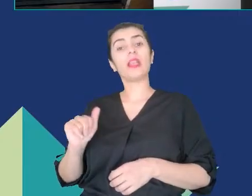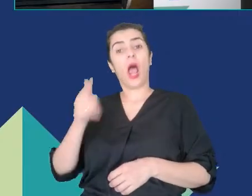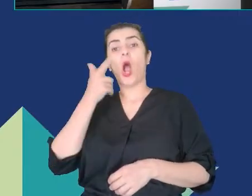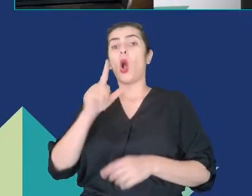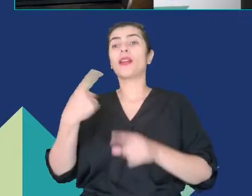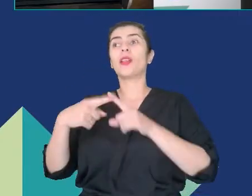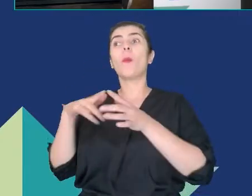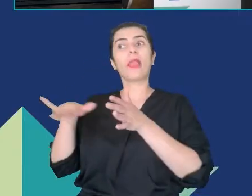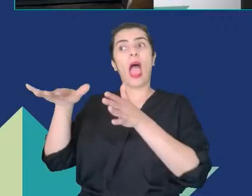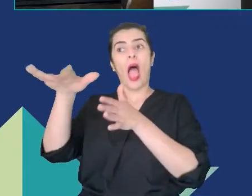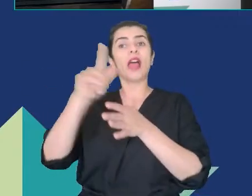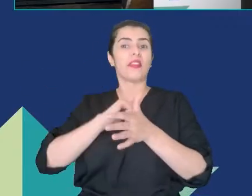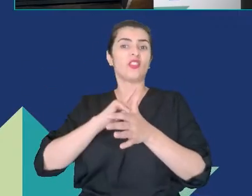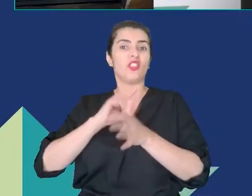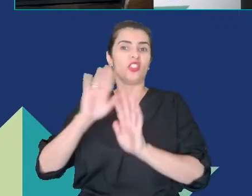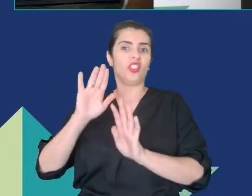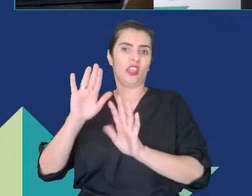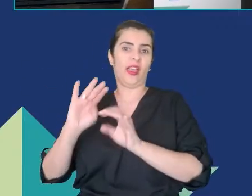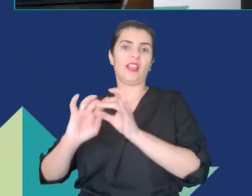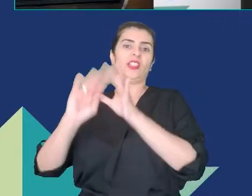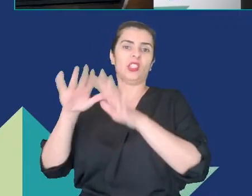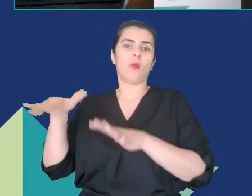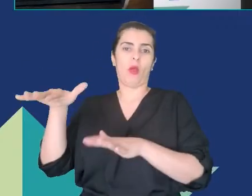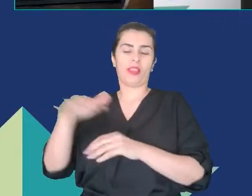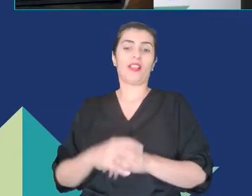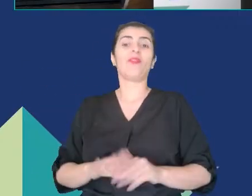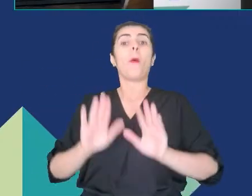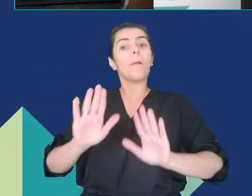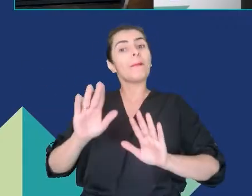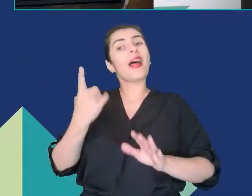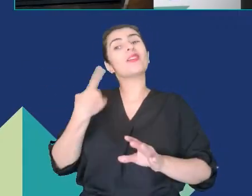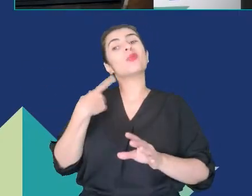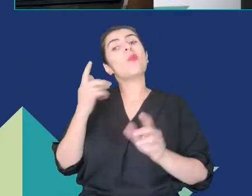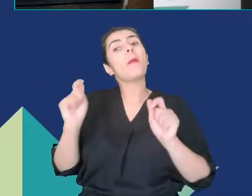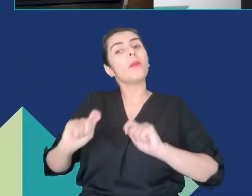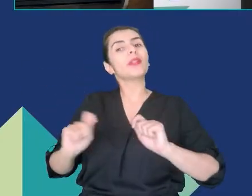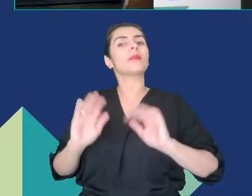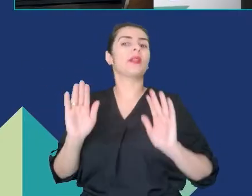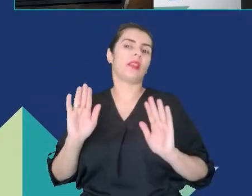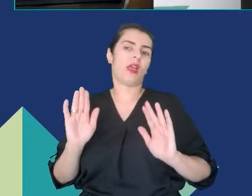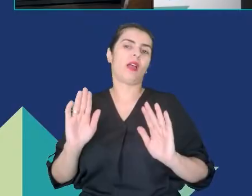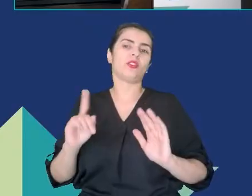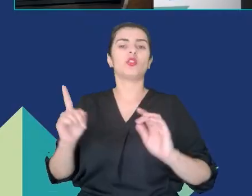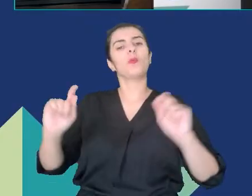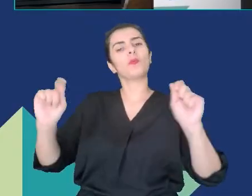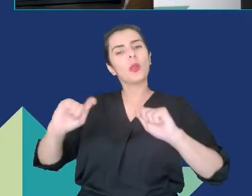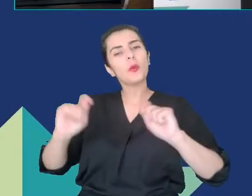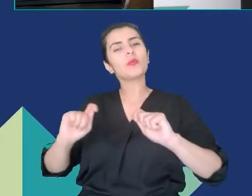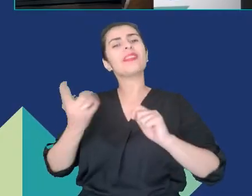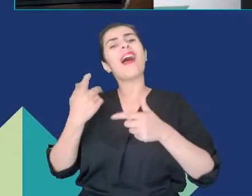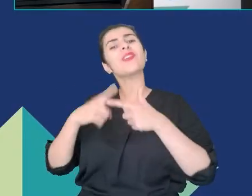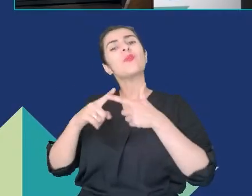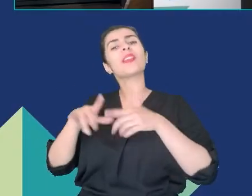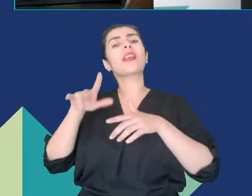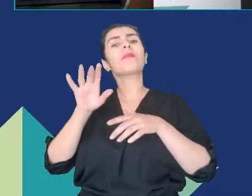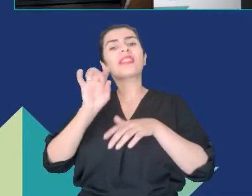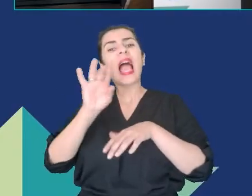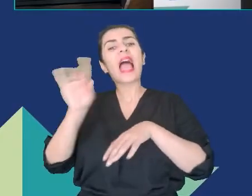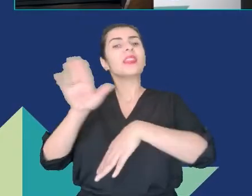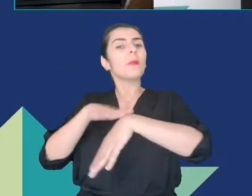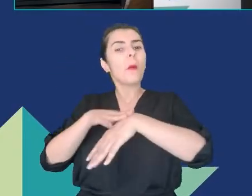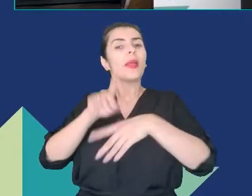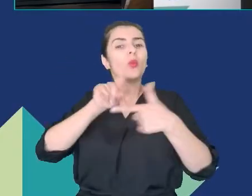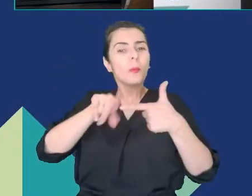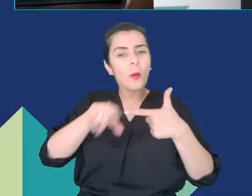possível. Mas é um fôlego a mais que a gente tem para cada problema que a gente pode encontrar dentro